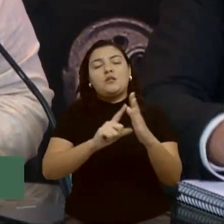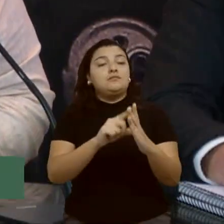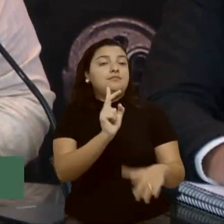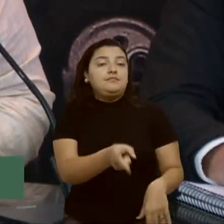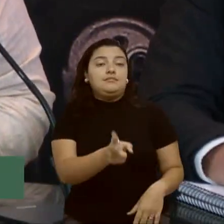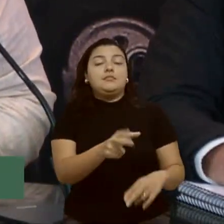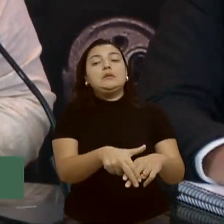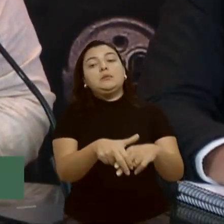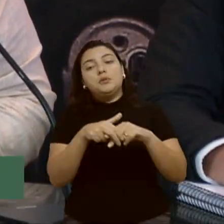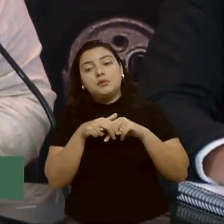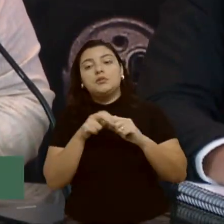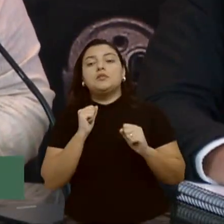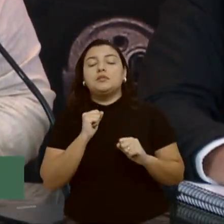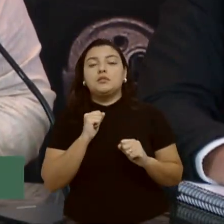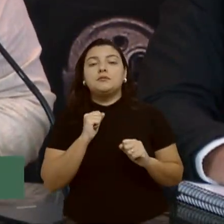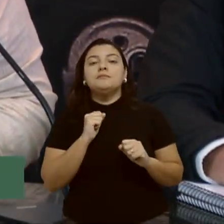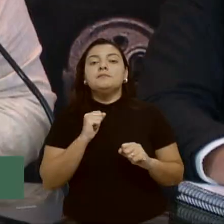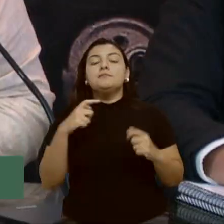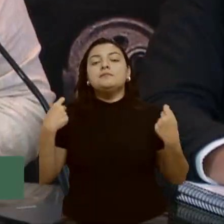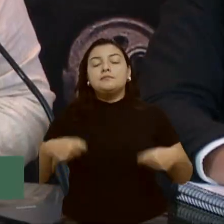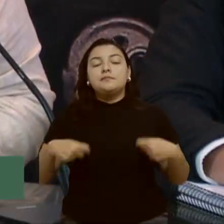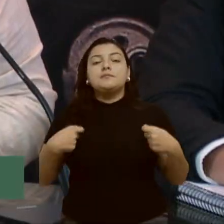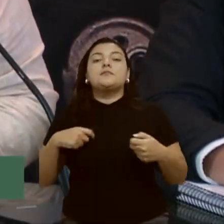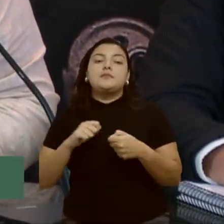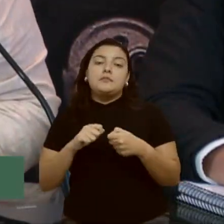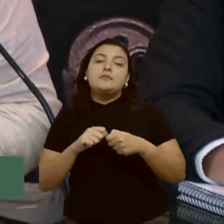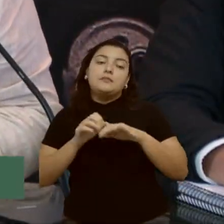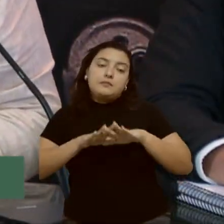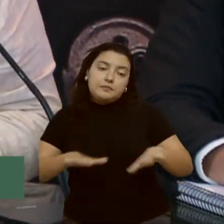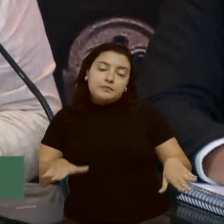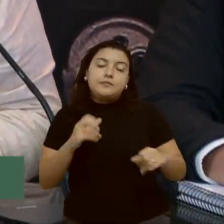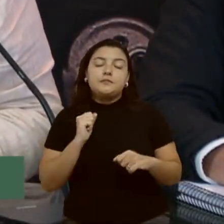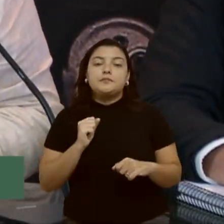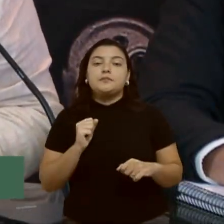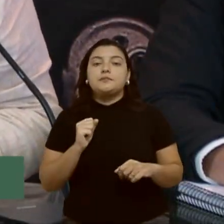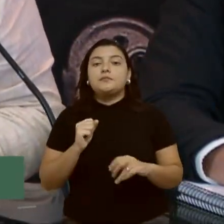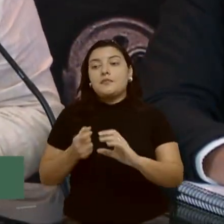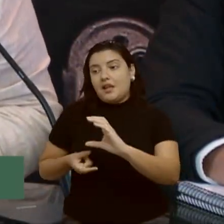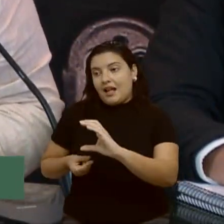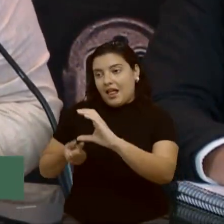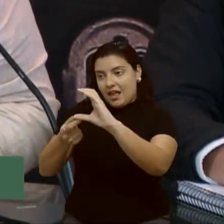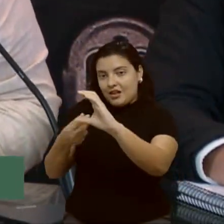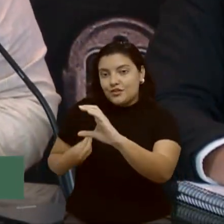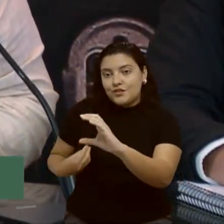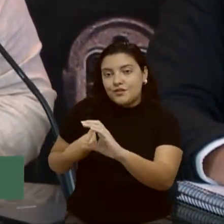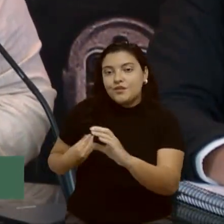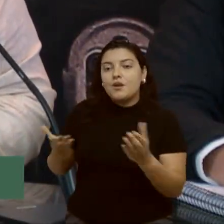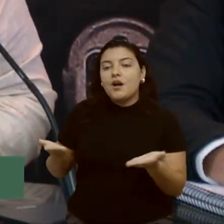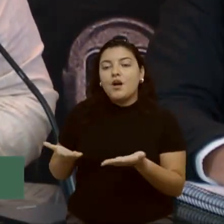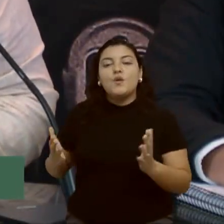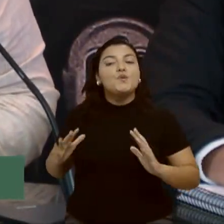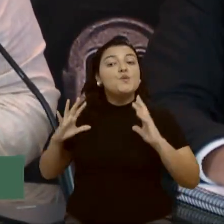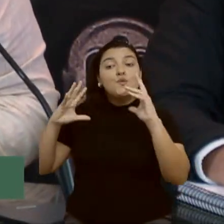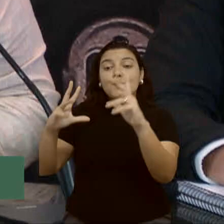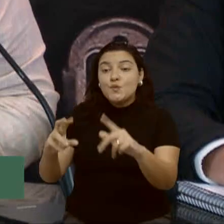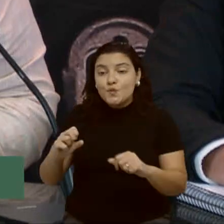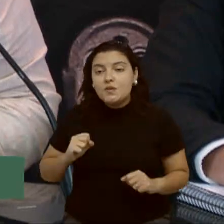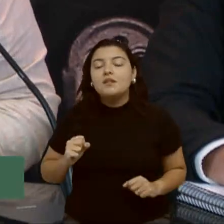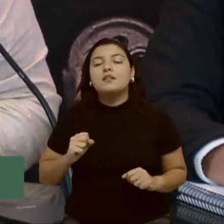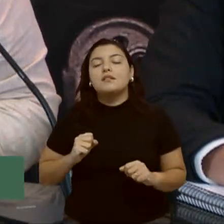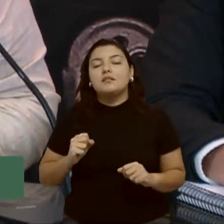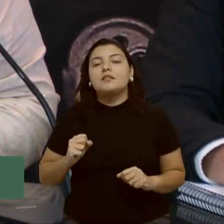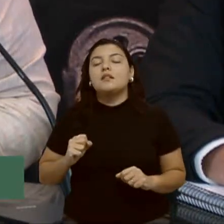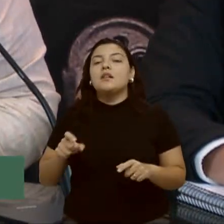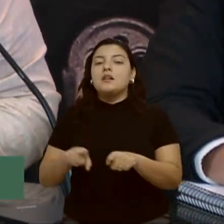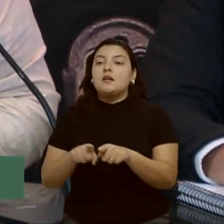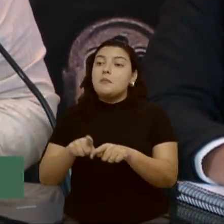comércio. Então, é por isso que esses empresários eles têm que fazer isso. E aos consumidores que estão aqui presentes, que somos todos nós, fica